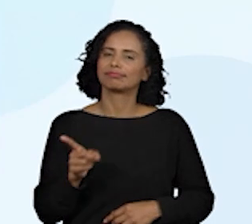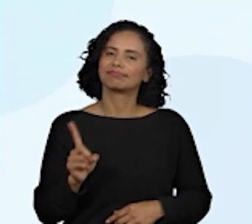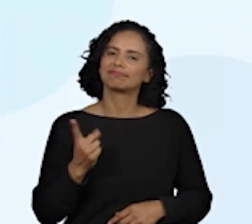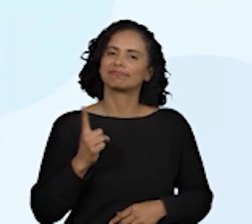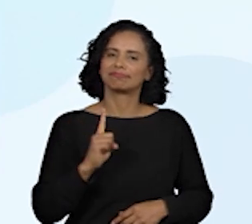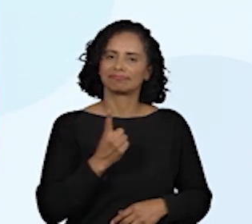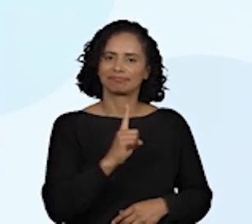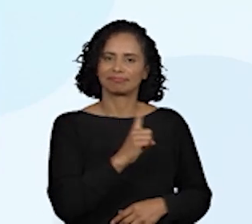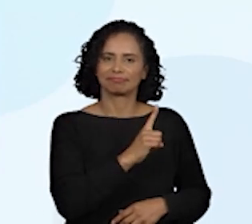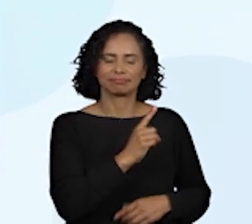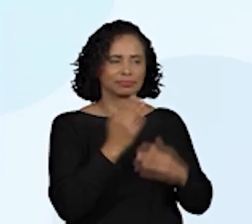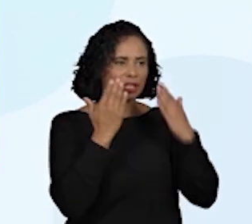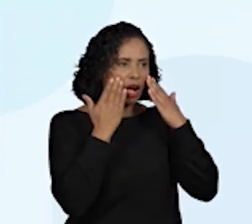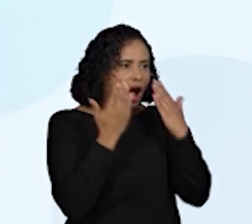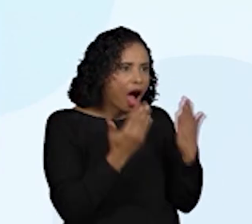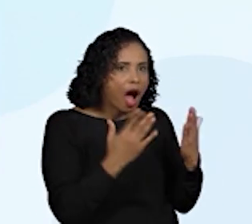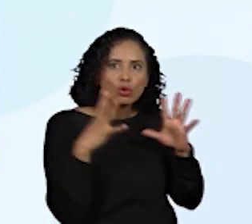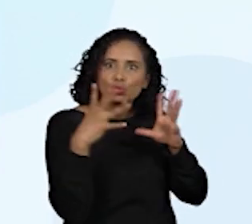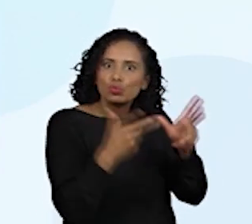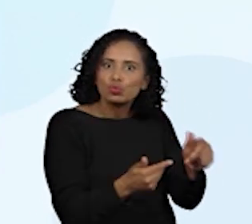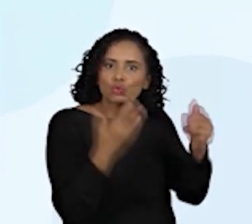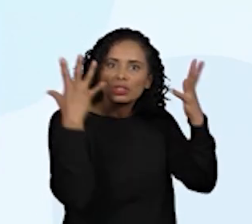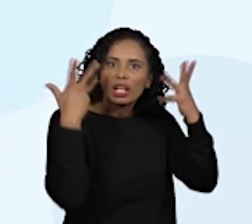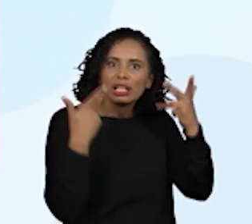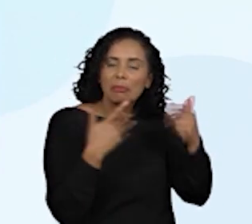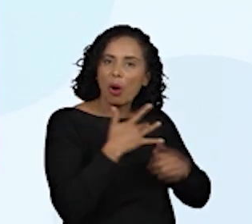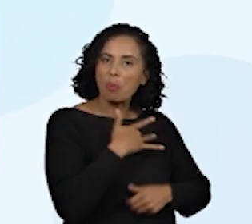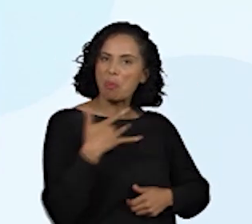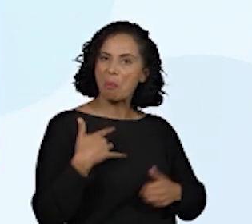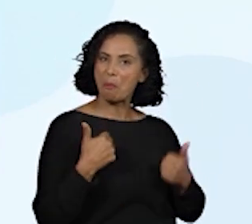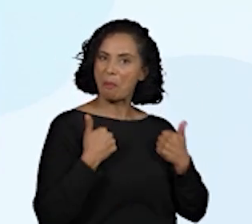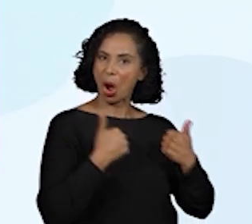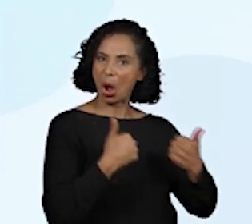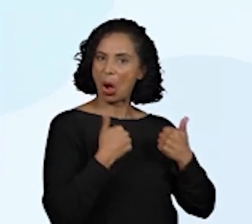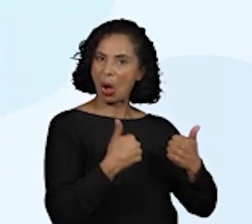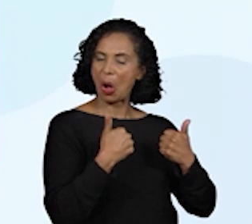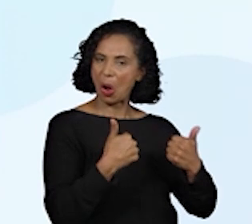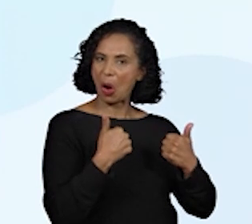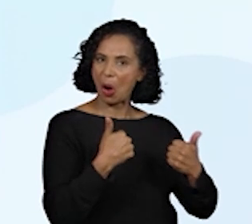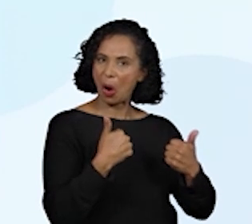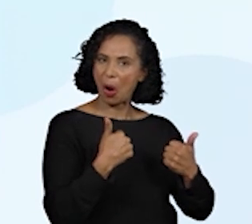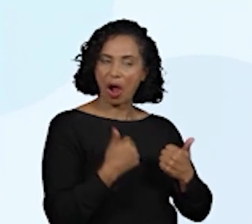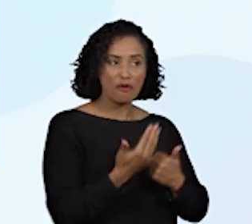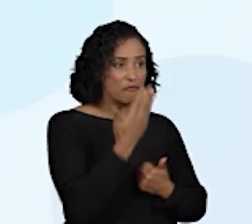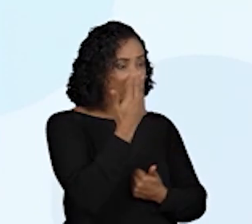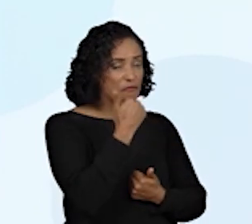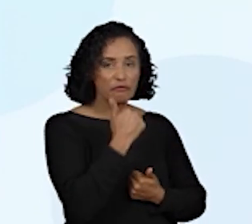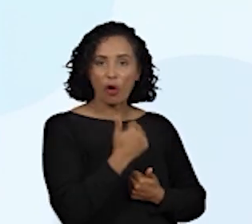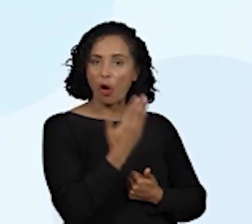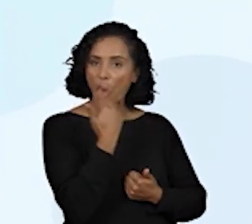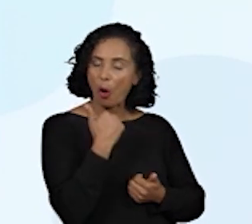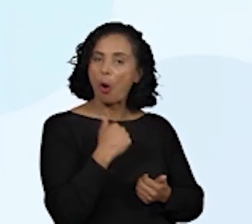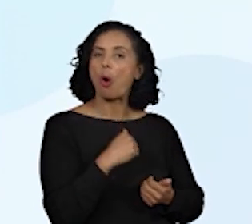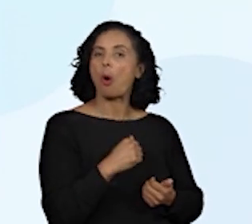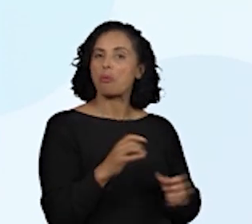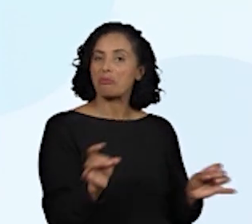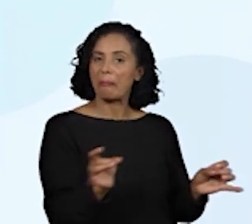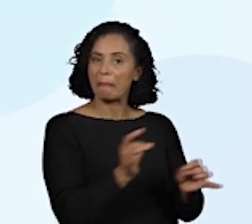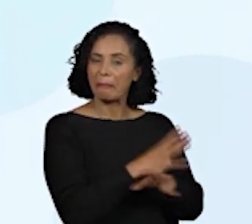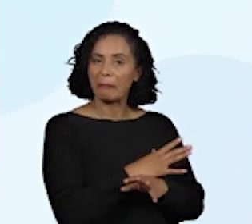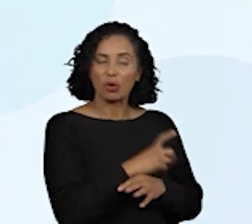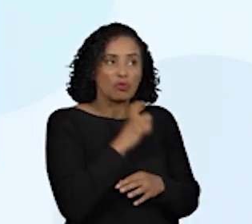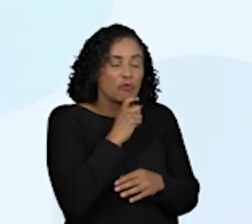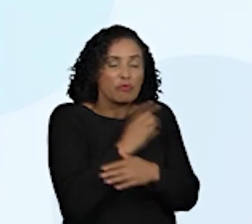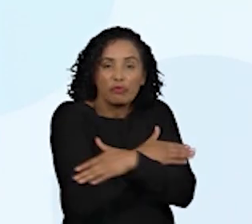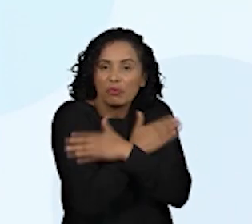os animais estavam saudáveis, alimentados e sem frio. Por não receberem visitantes,